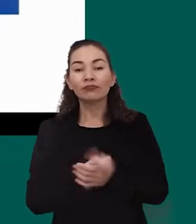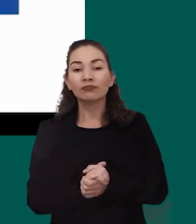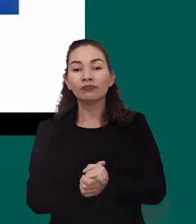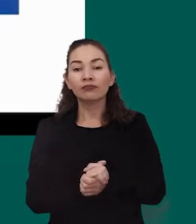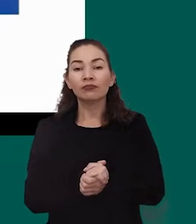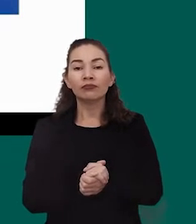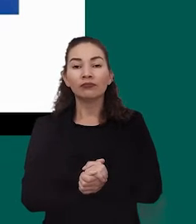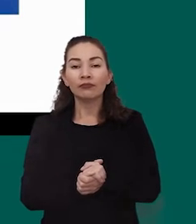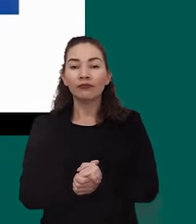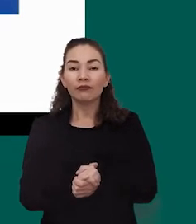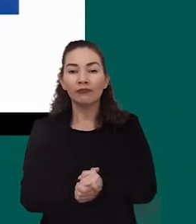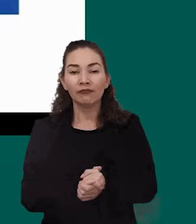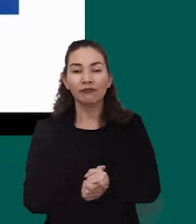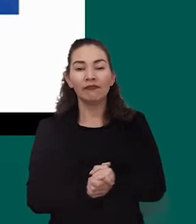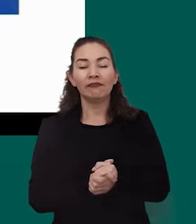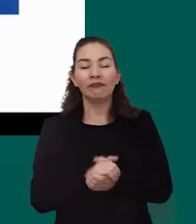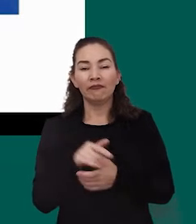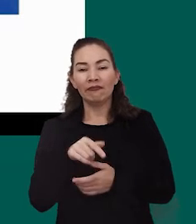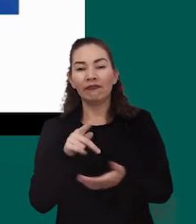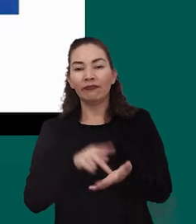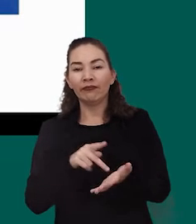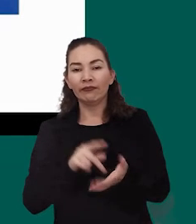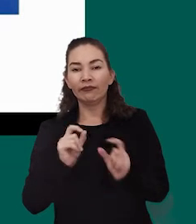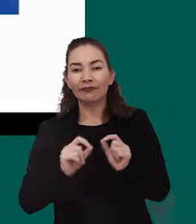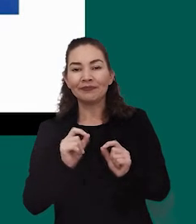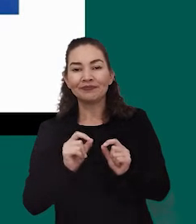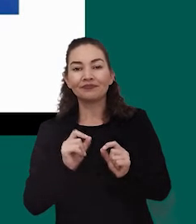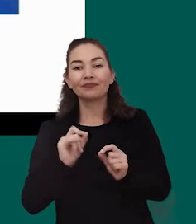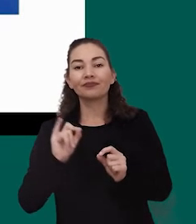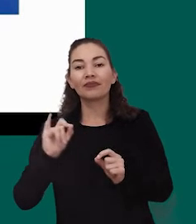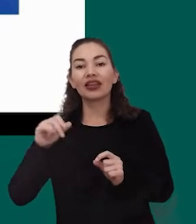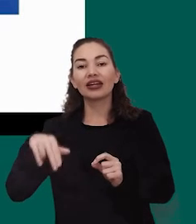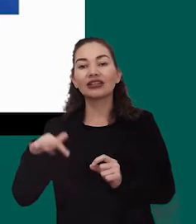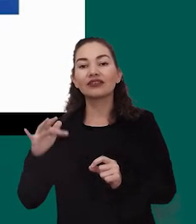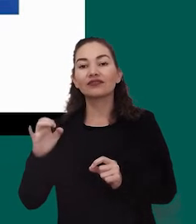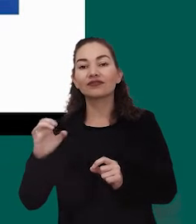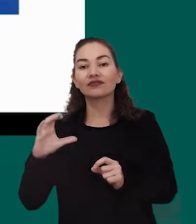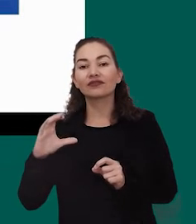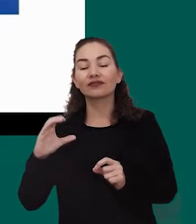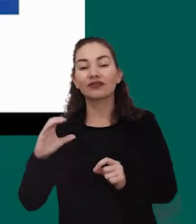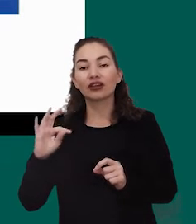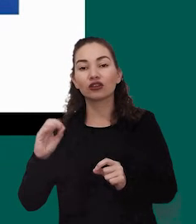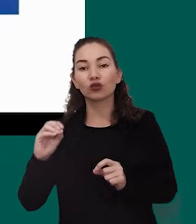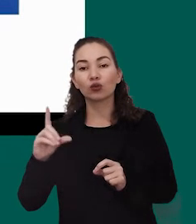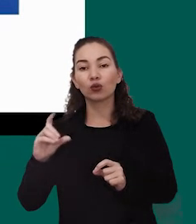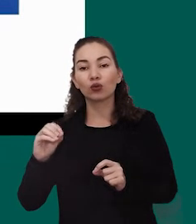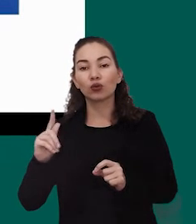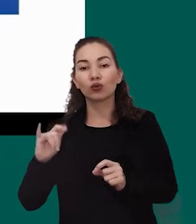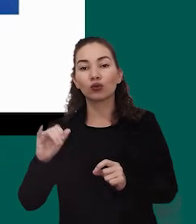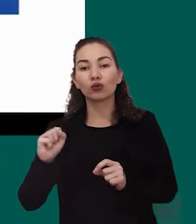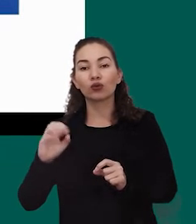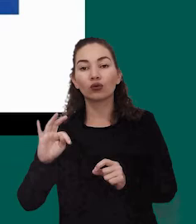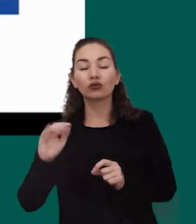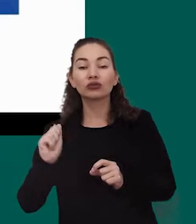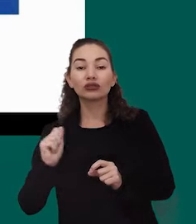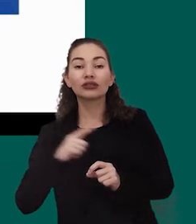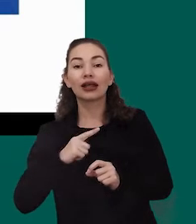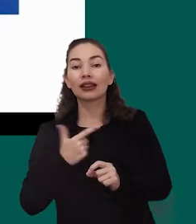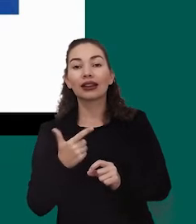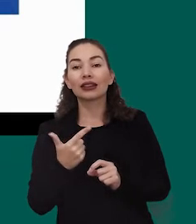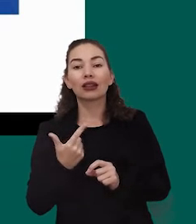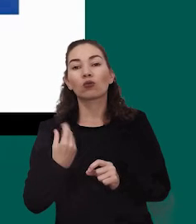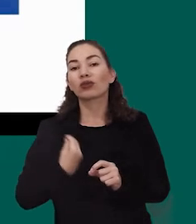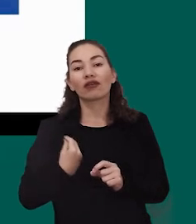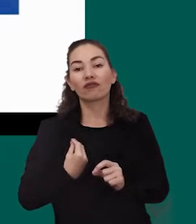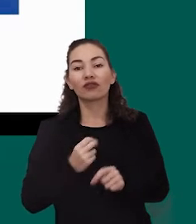vírus morto, né? Na verdade, para os infectologistas ele é um pouco errado, a gente ouve muito falar, mas todo vírus, na verdade, não tem vida,